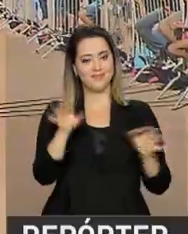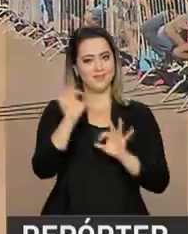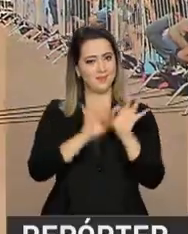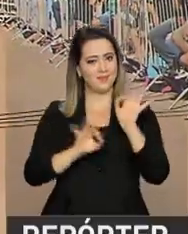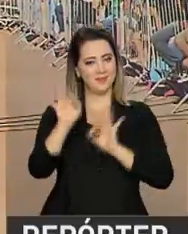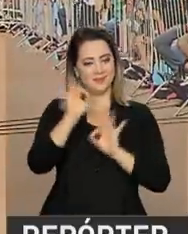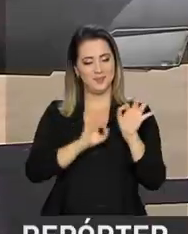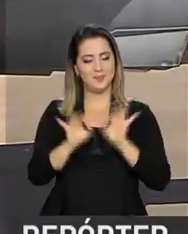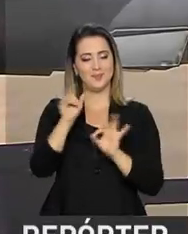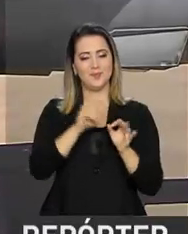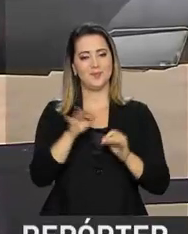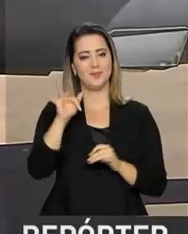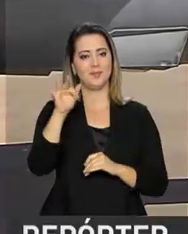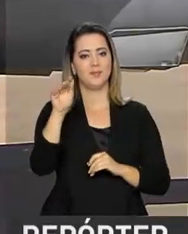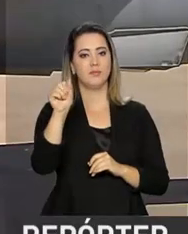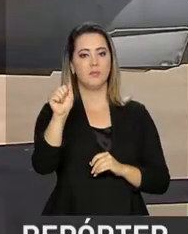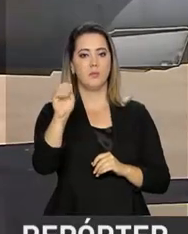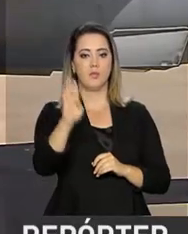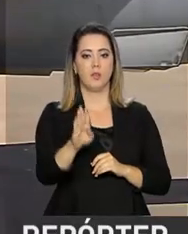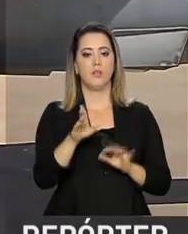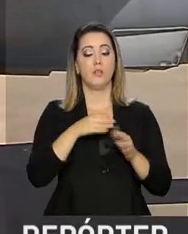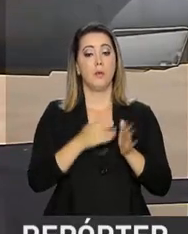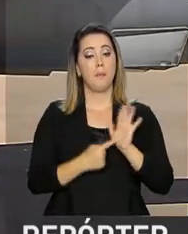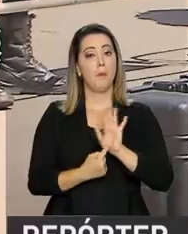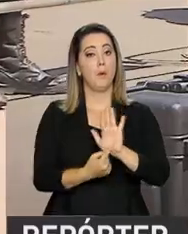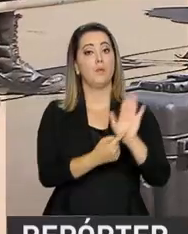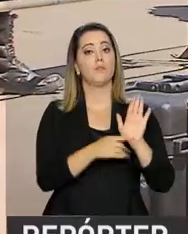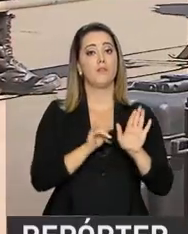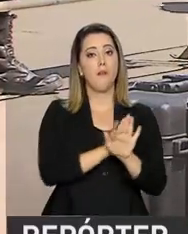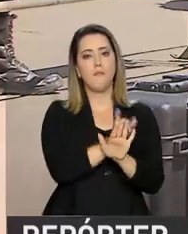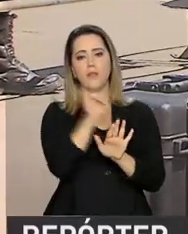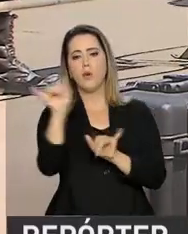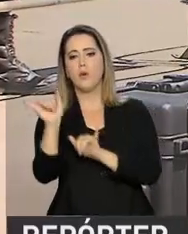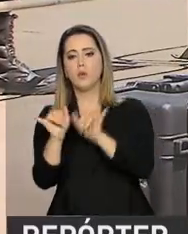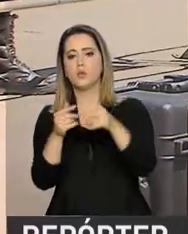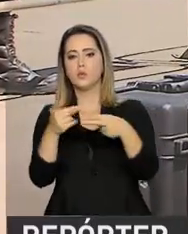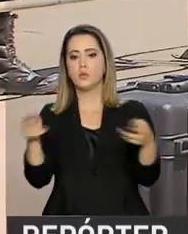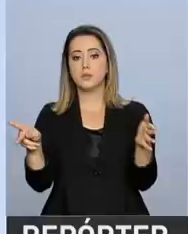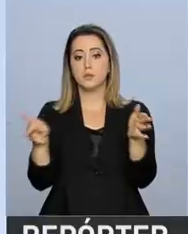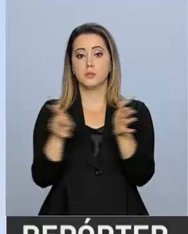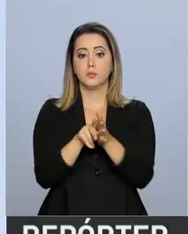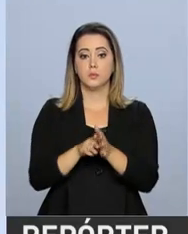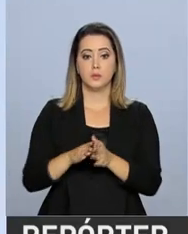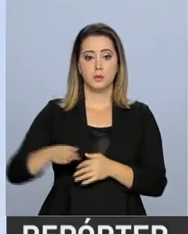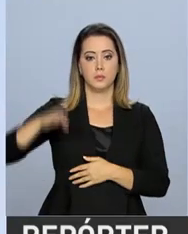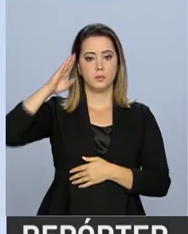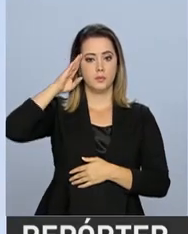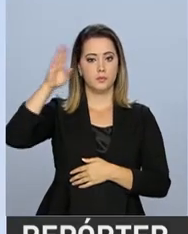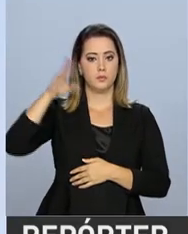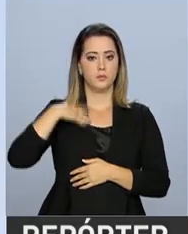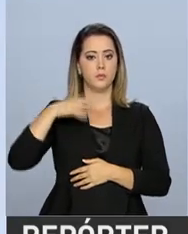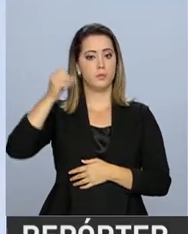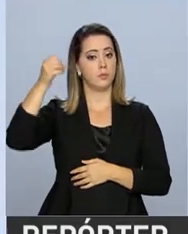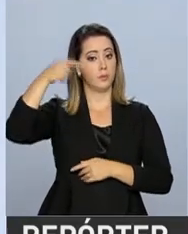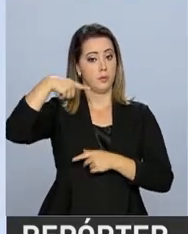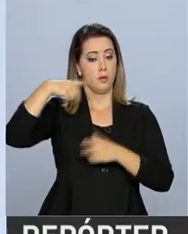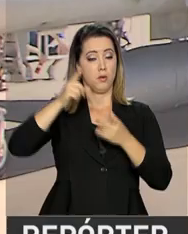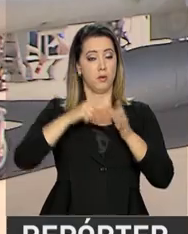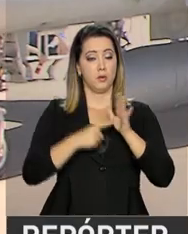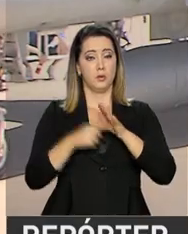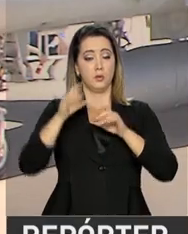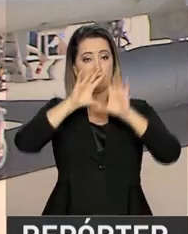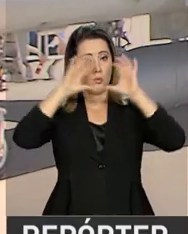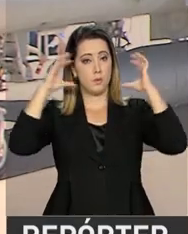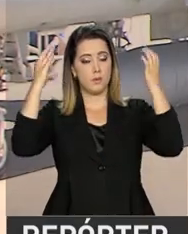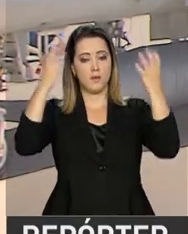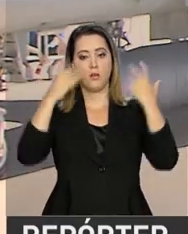Aérea Brasileira. O evento traz exposições de aviões, equipamentos militares, demonstrações aéreas e muito mais.